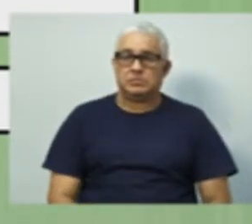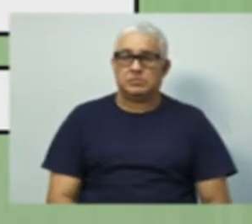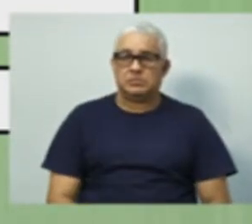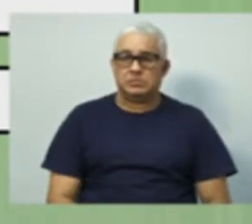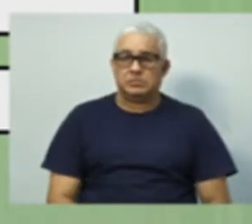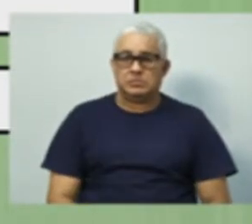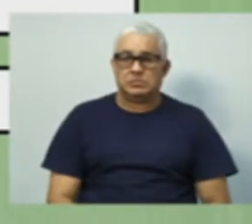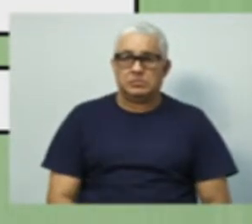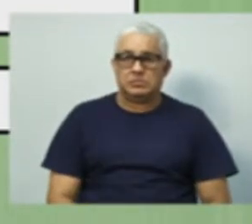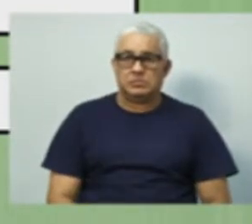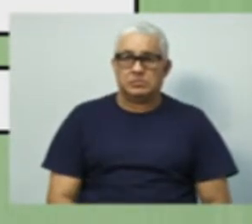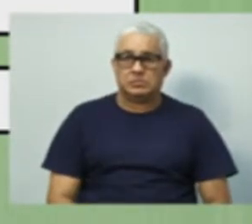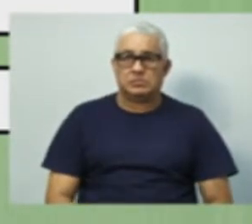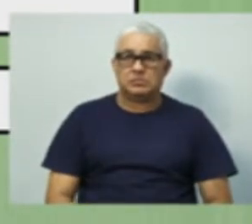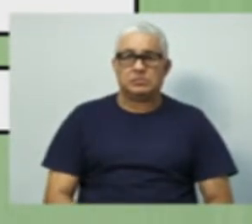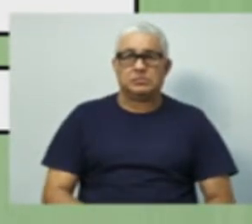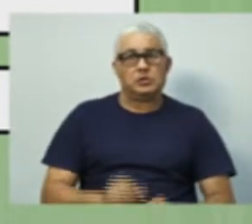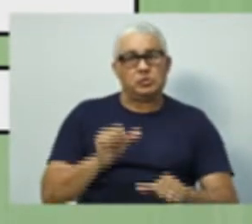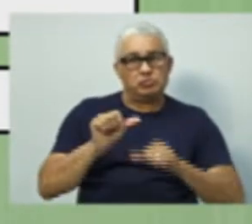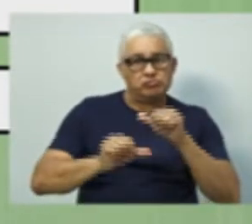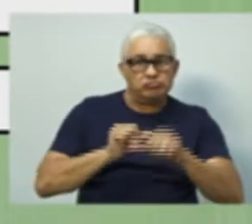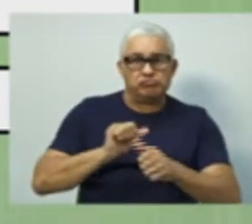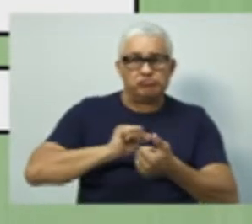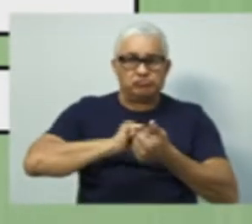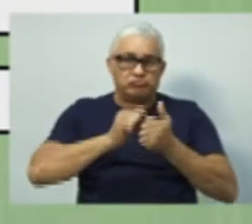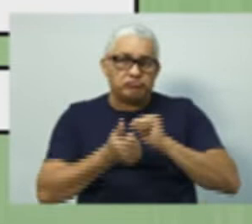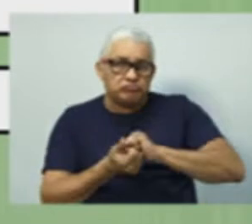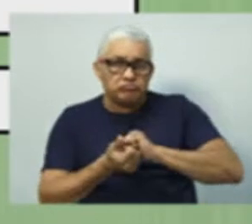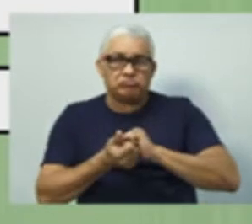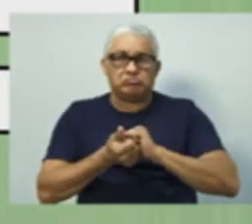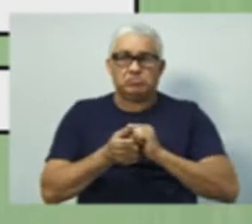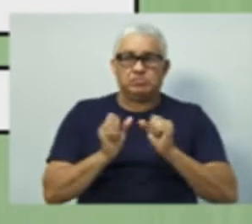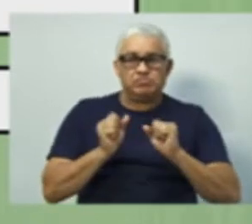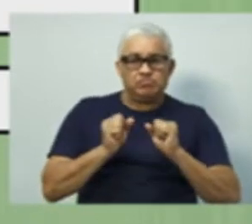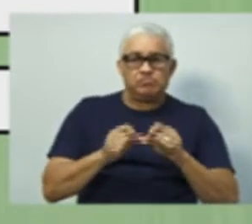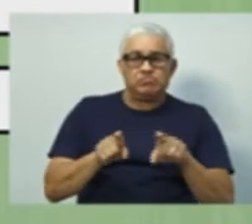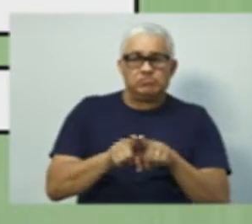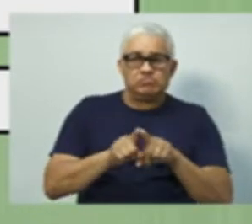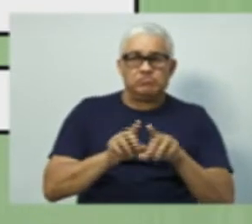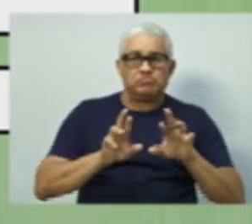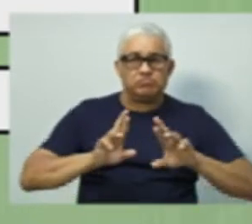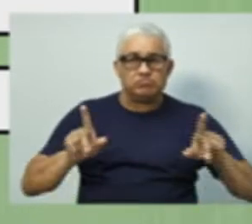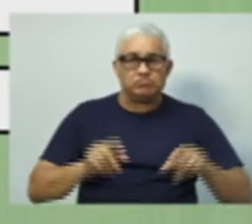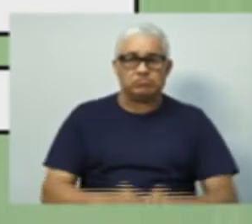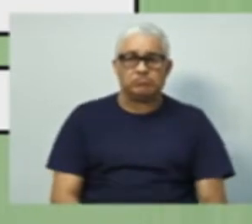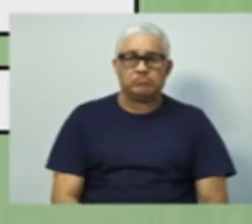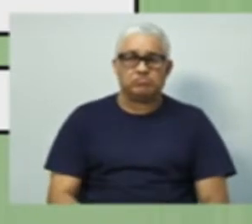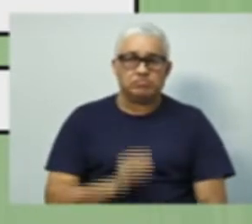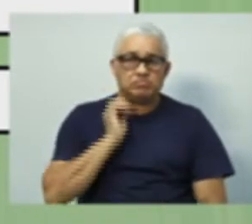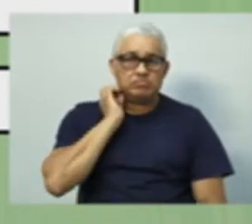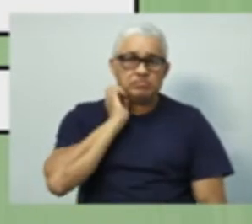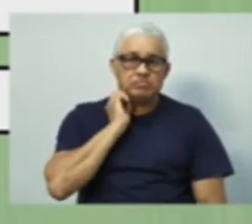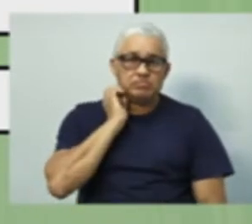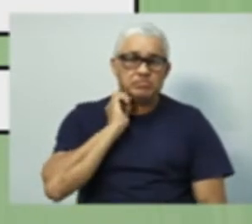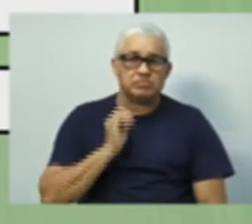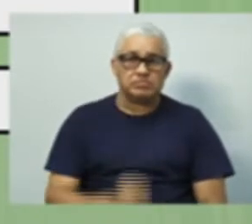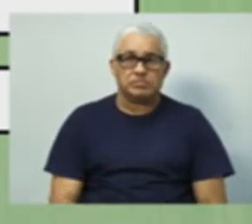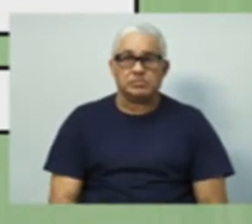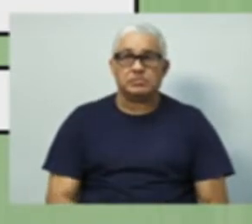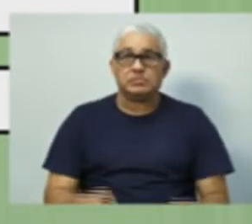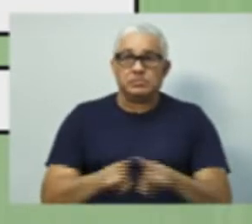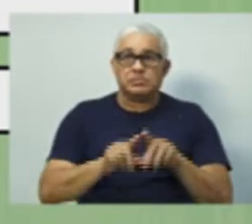Limitações do planejamento. O planejamento baseia-se em previsões. Quando eu digo previsão, eu não estou dizendo que